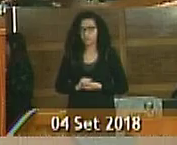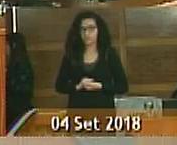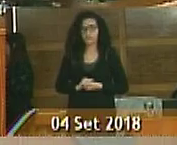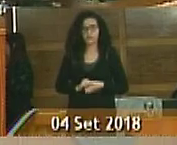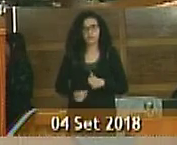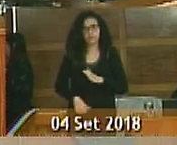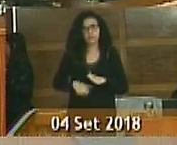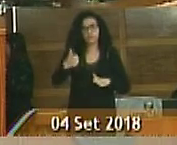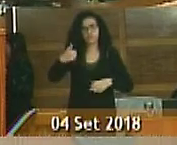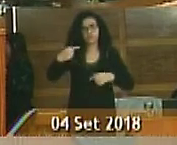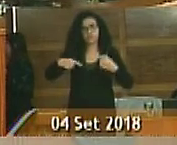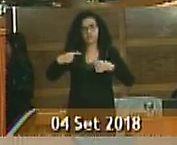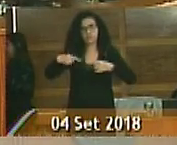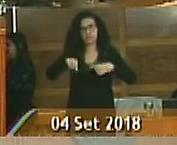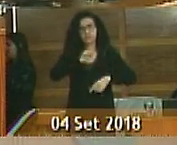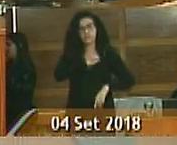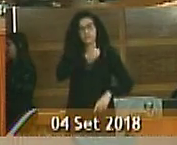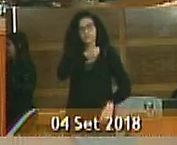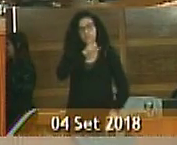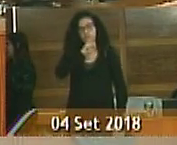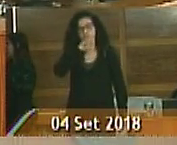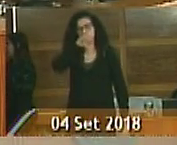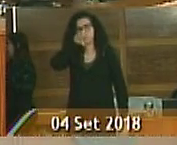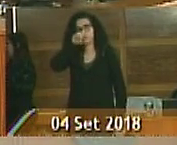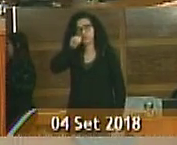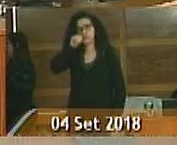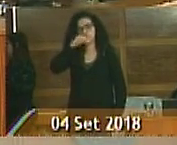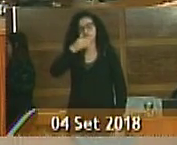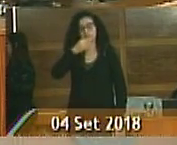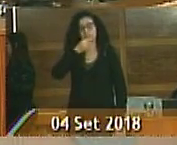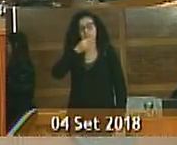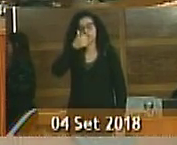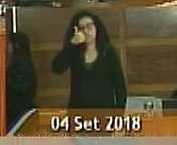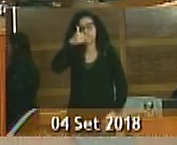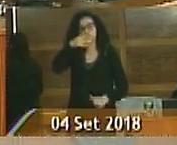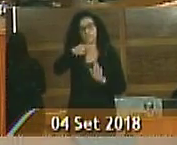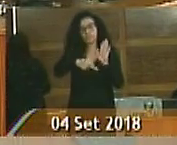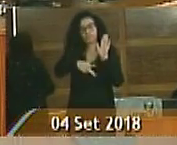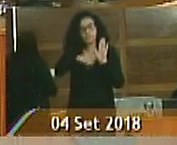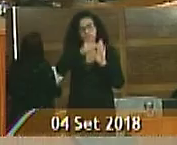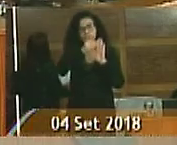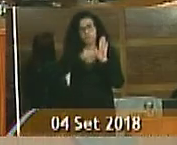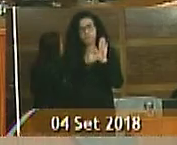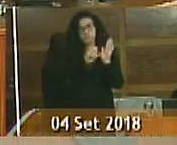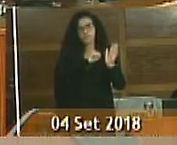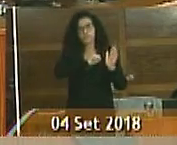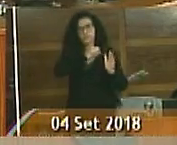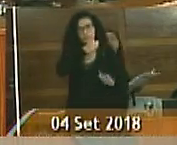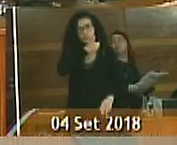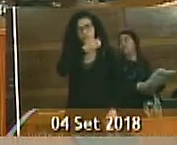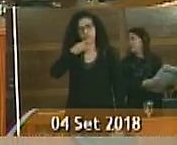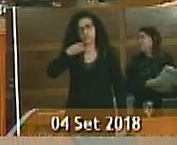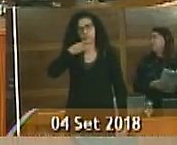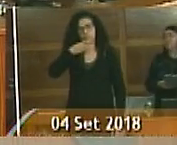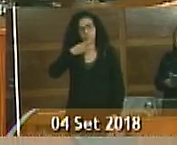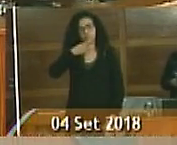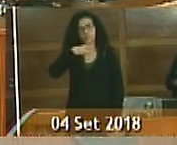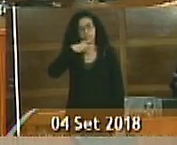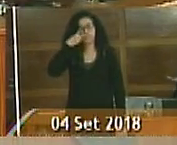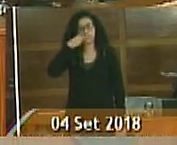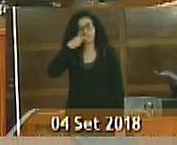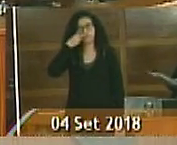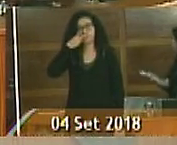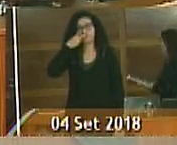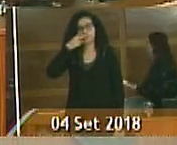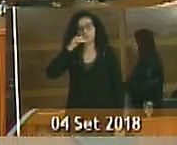Em primeira discussão, parecer 180/2018, opinando favoravelmente a aprovação do projeto de decreto legislativo 13/2018, autoria da